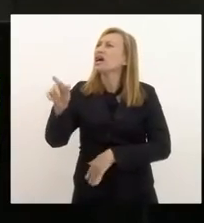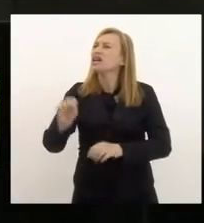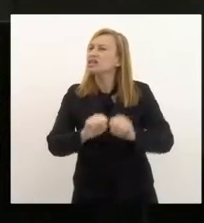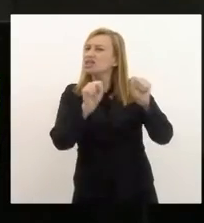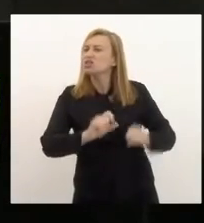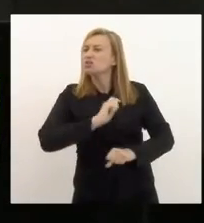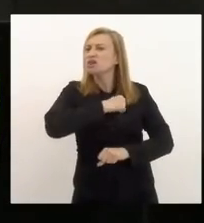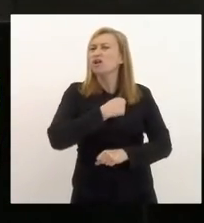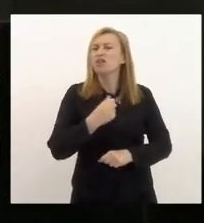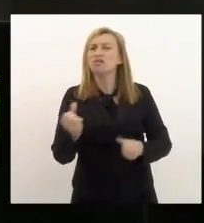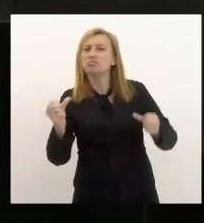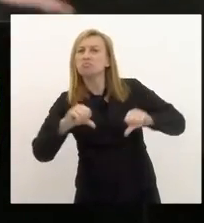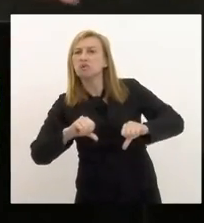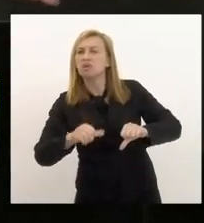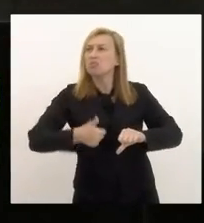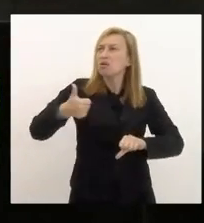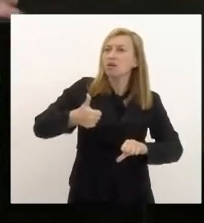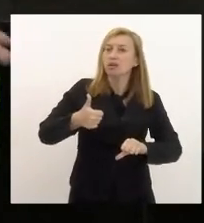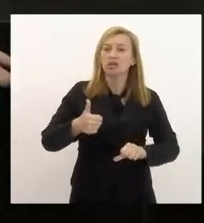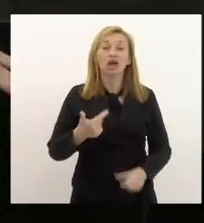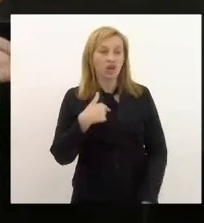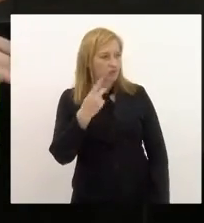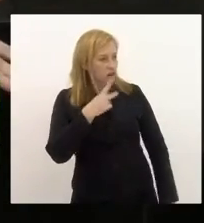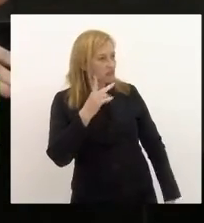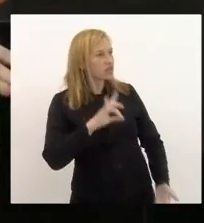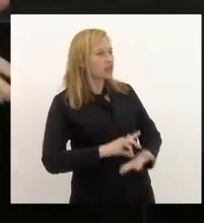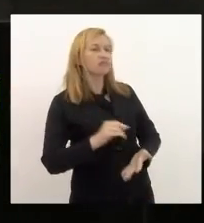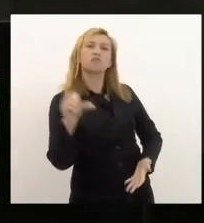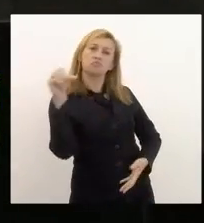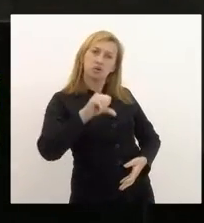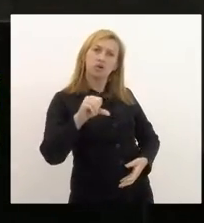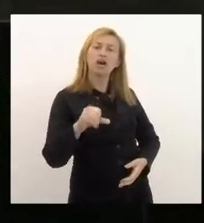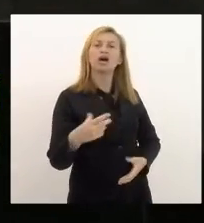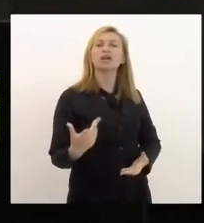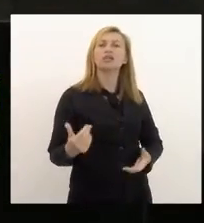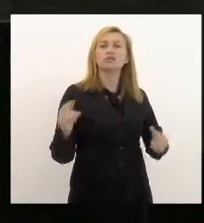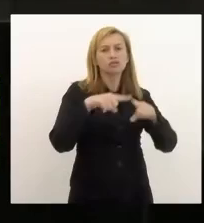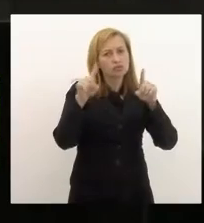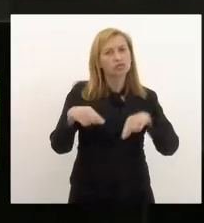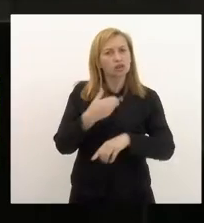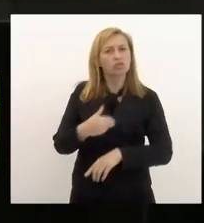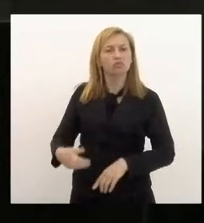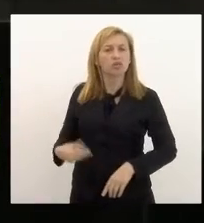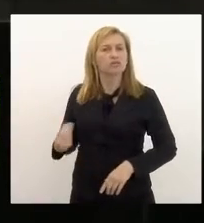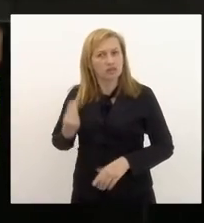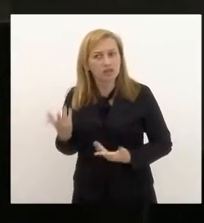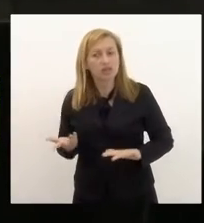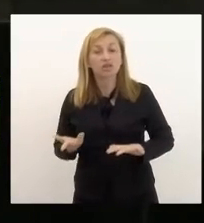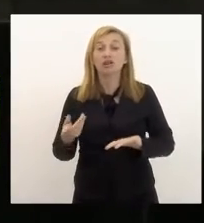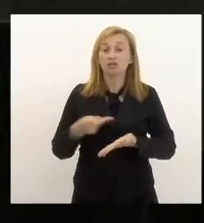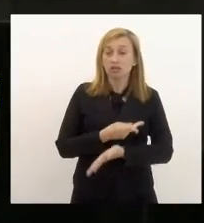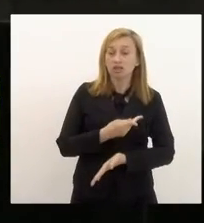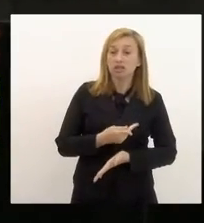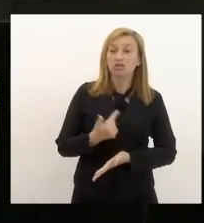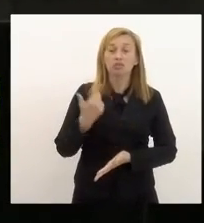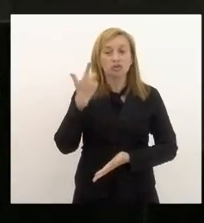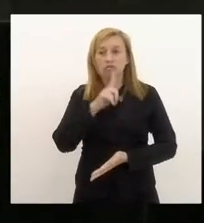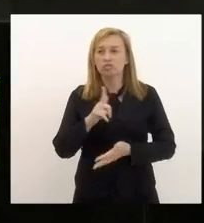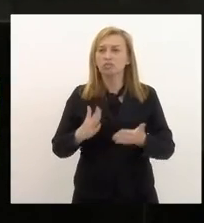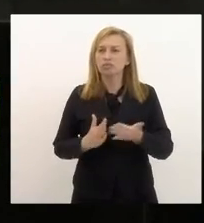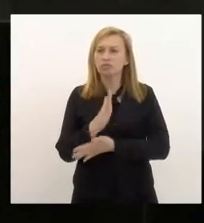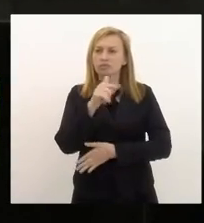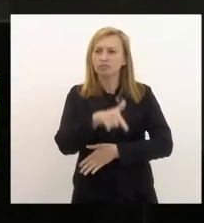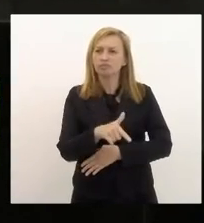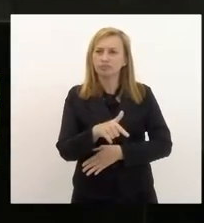vai ajudar vai piorar e a jogabilidade vai piorar a vida do funcionalismo porque é isso que vai acontecer nós conseguimos aprovar aqui